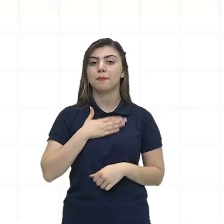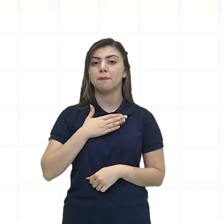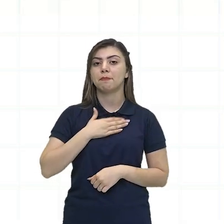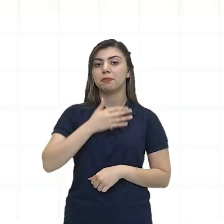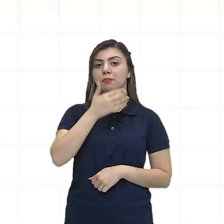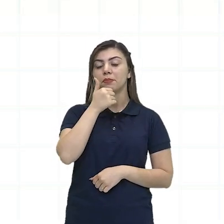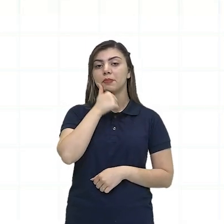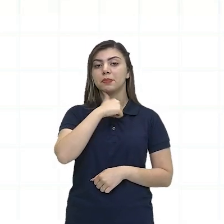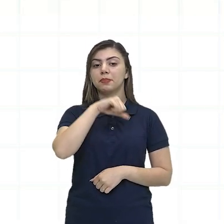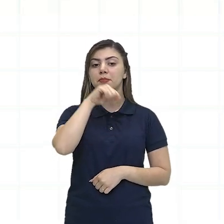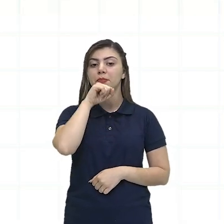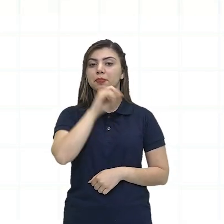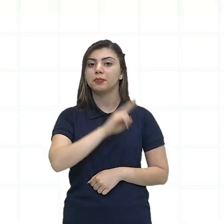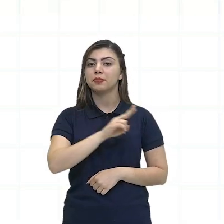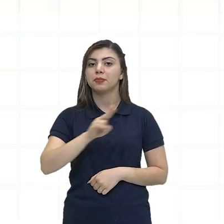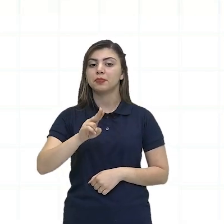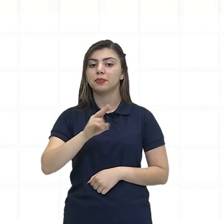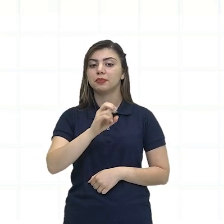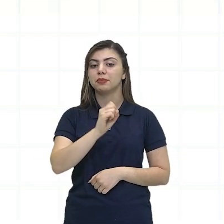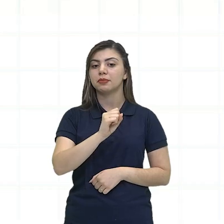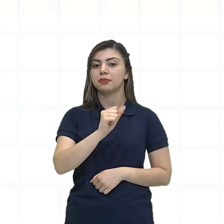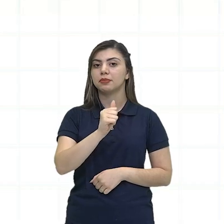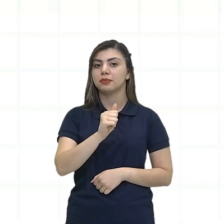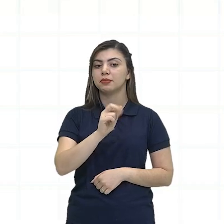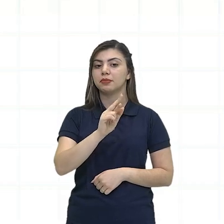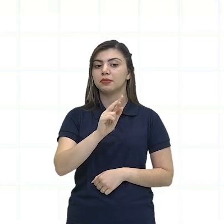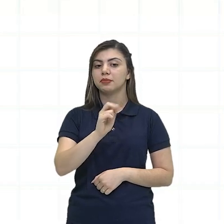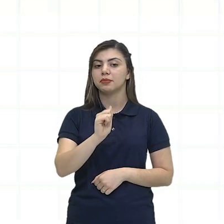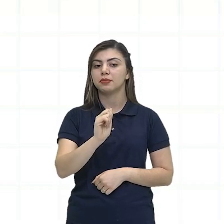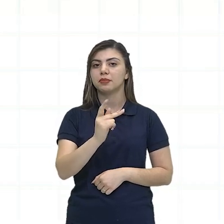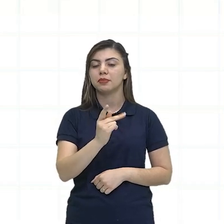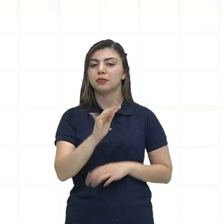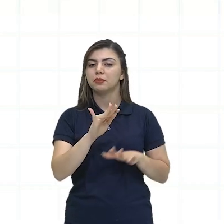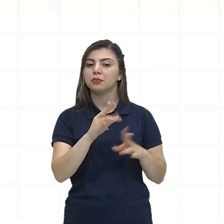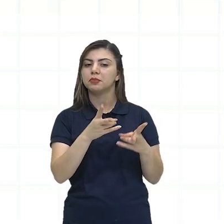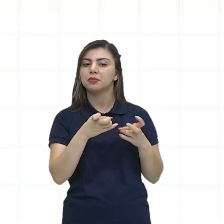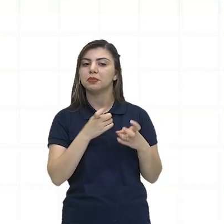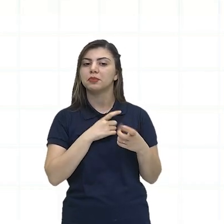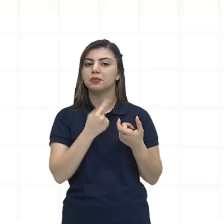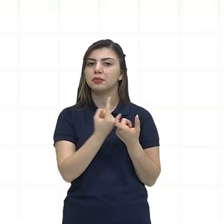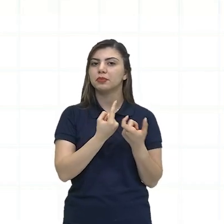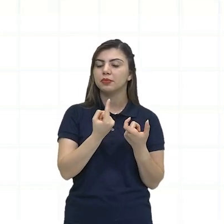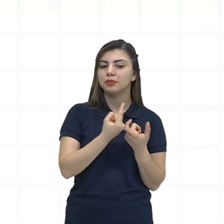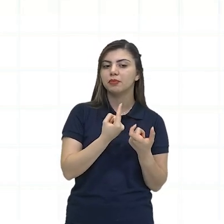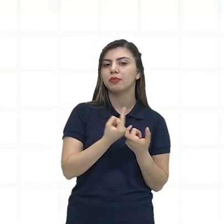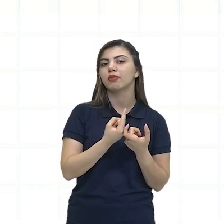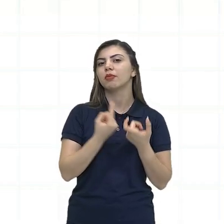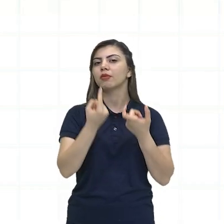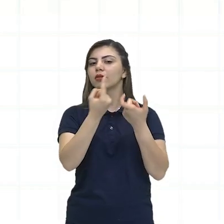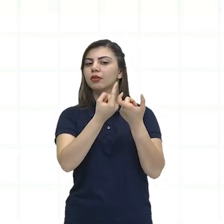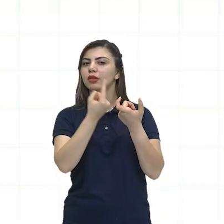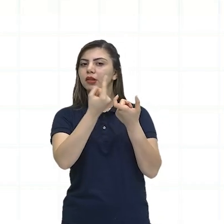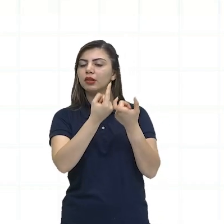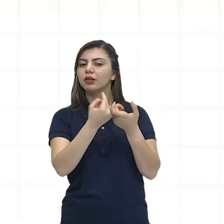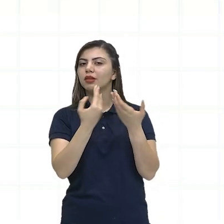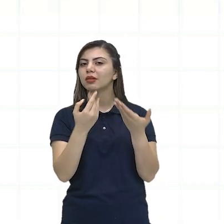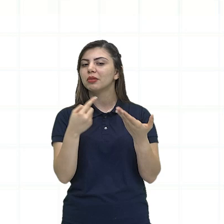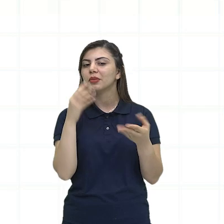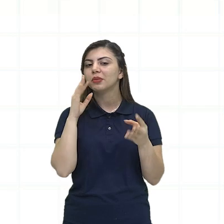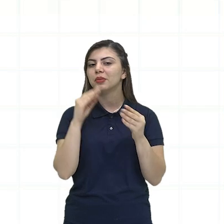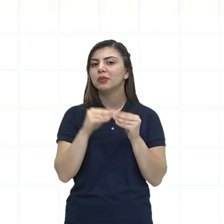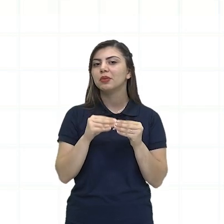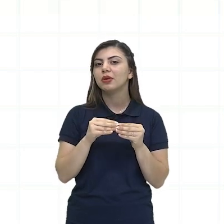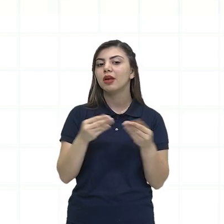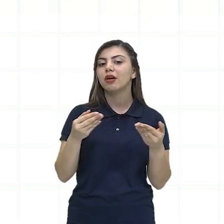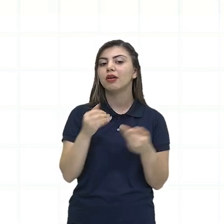Sarah. Observem que aqui eu tenho singular, aqui eu tenho singular. Isso quer dizer que